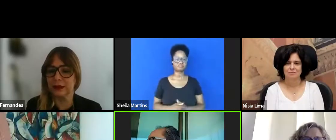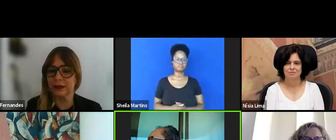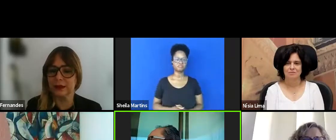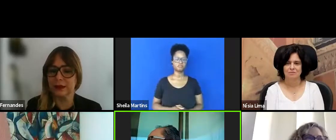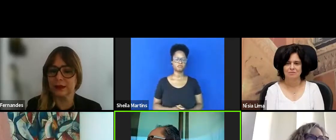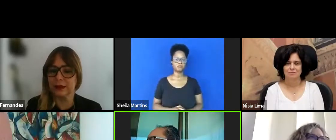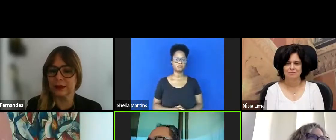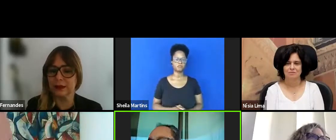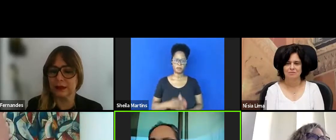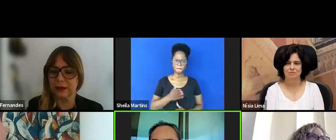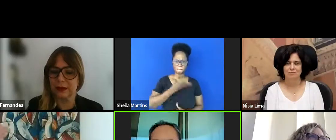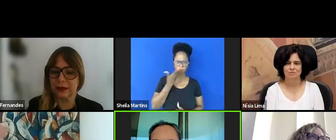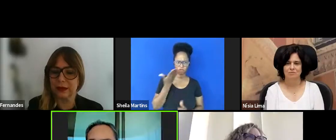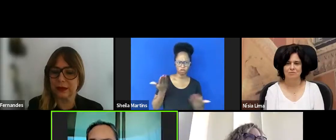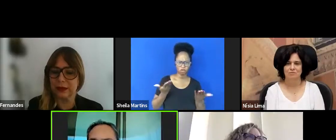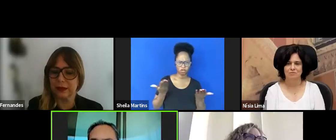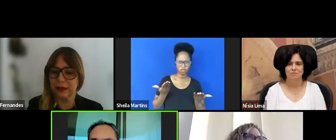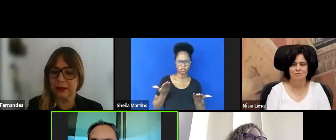melhorou agora?